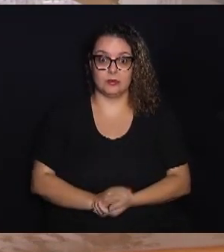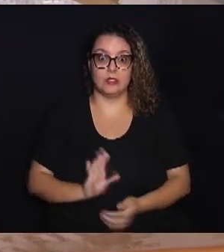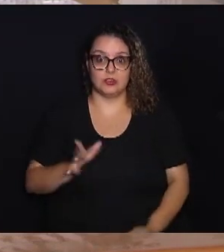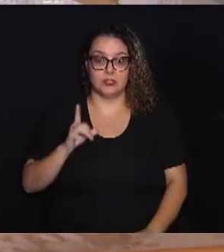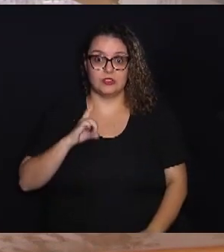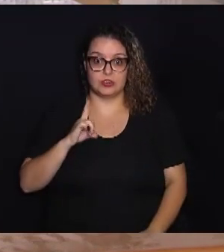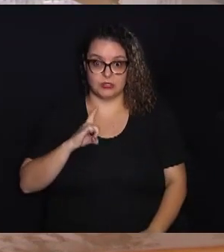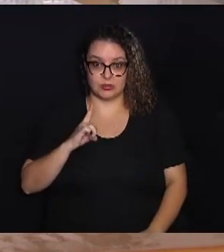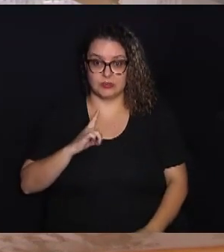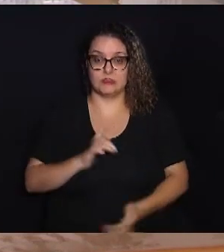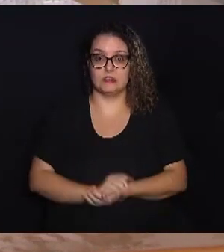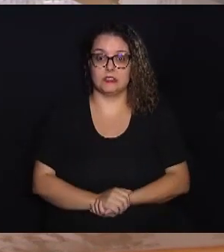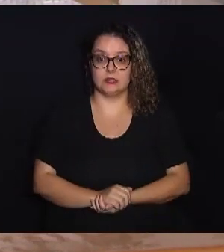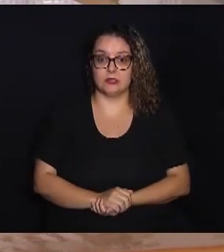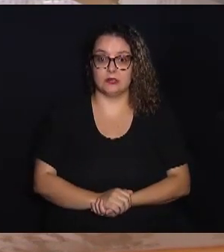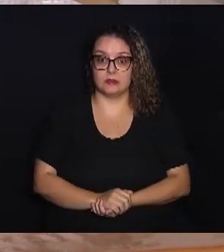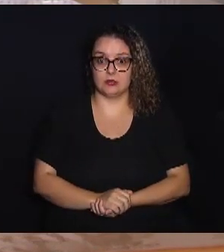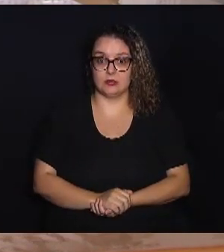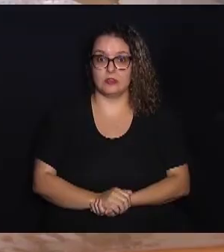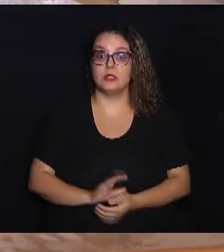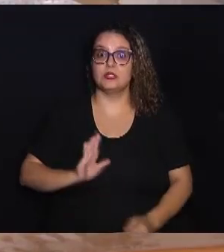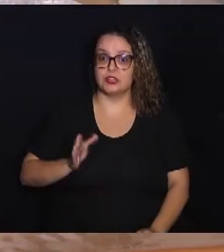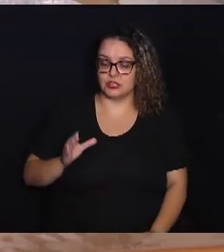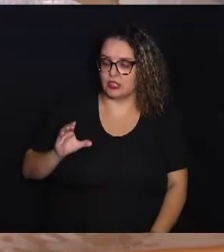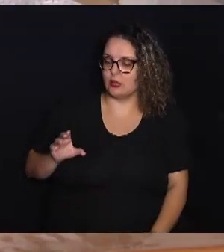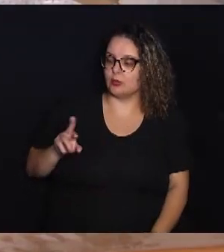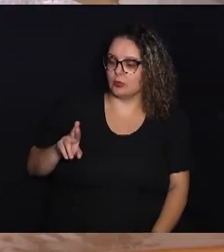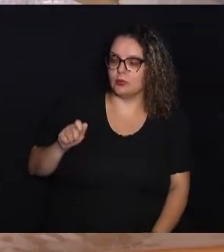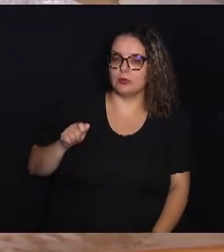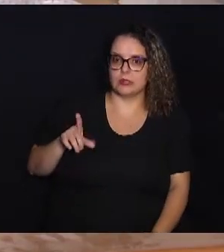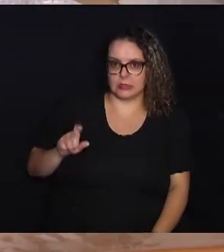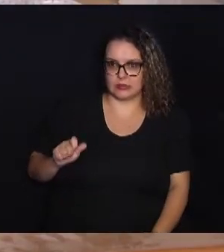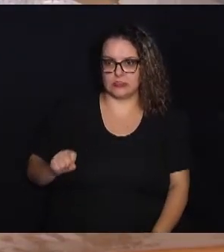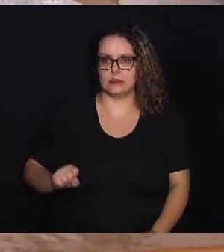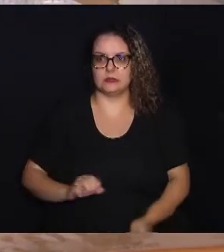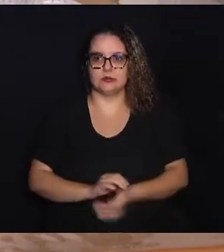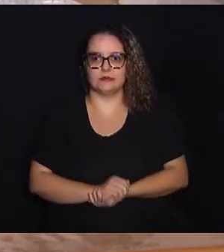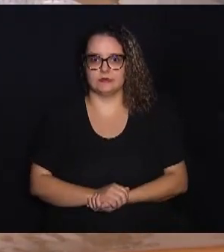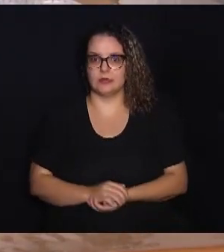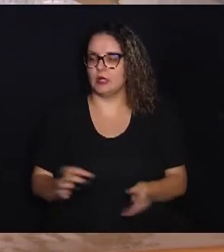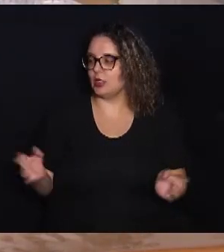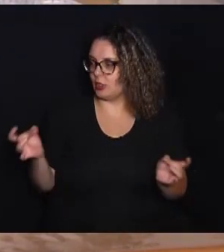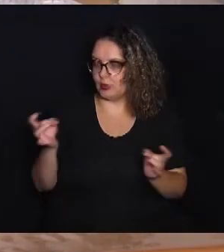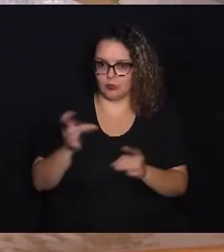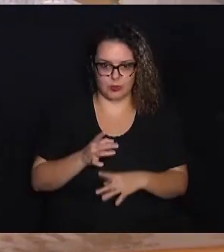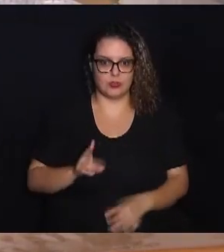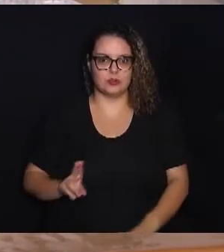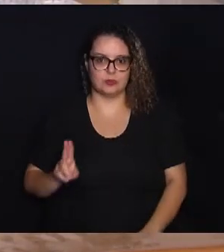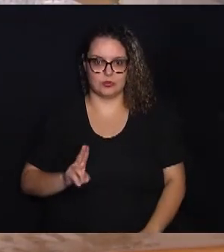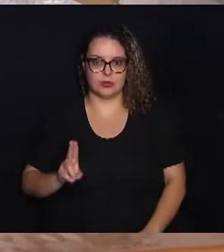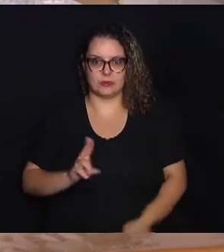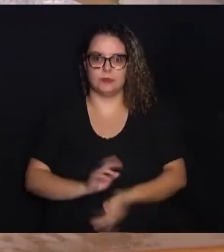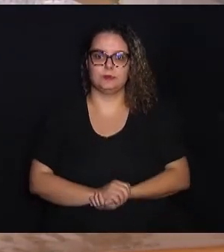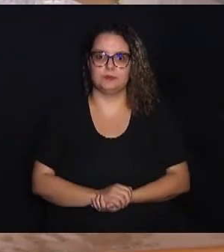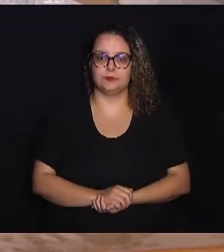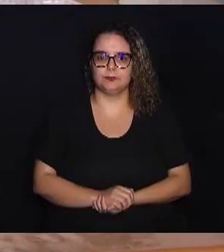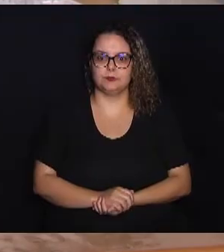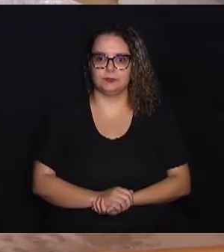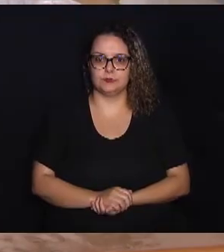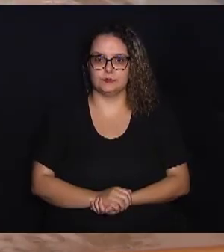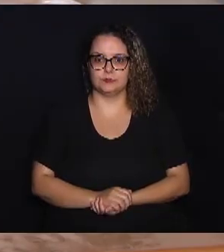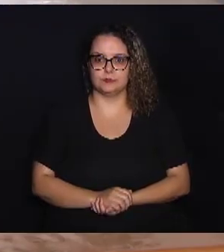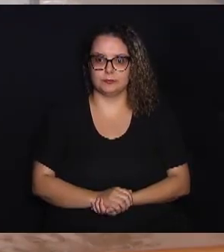são 30 minutos de cura no forno. E aí já retira, espera o forno esfriar sozinho ou você já pode tirar a peça